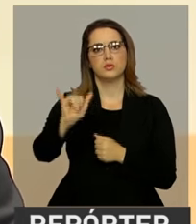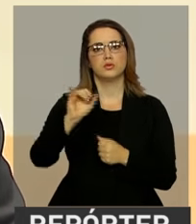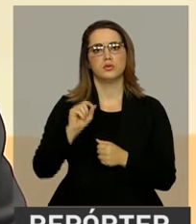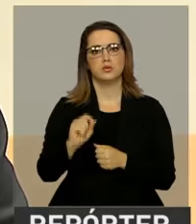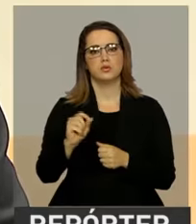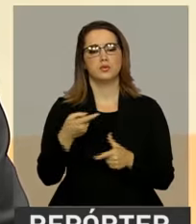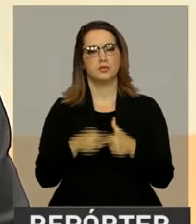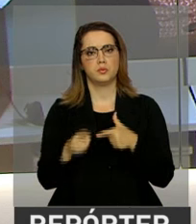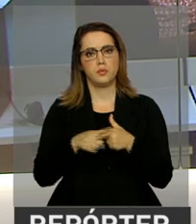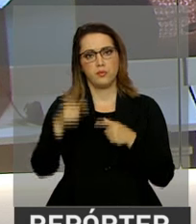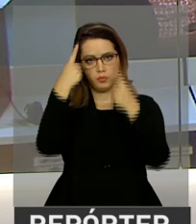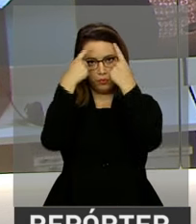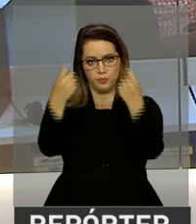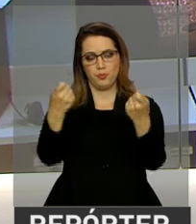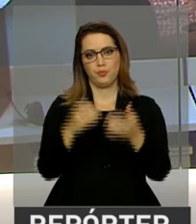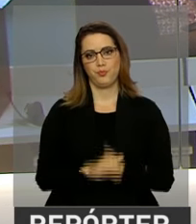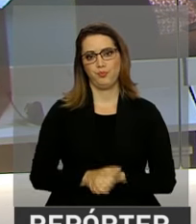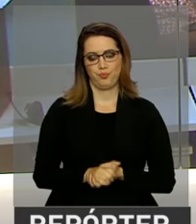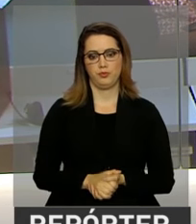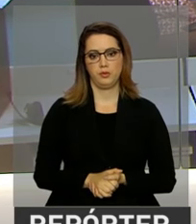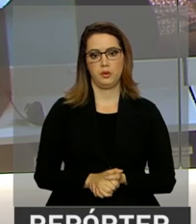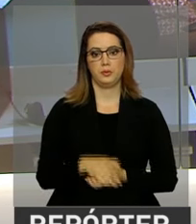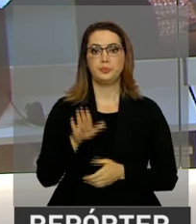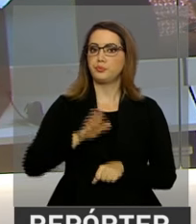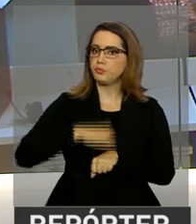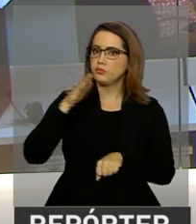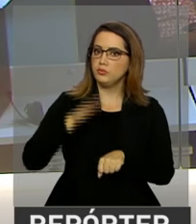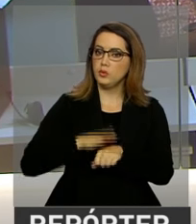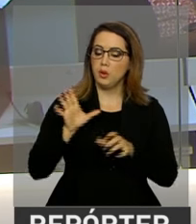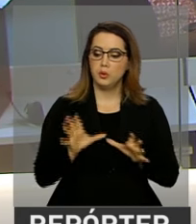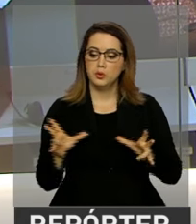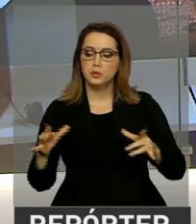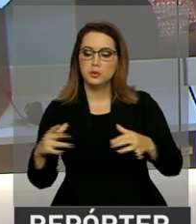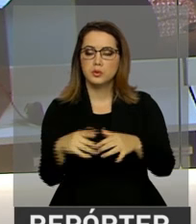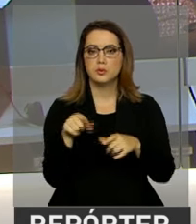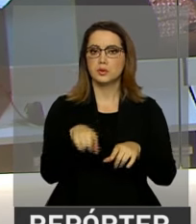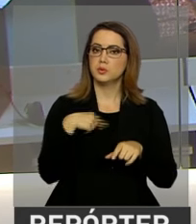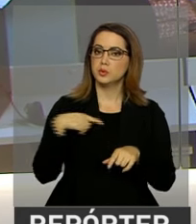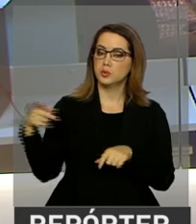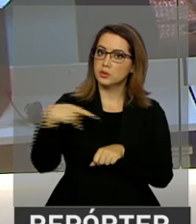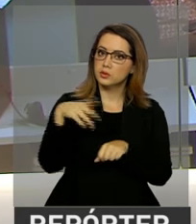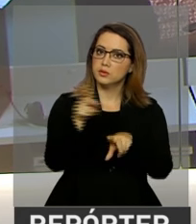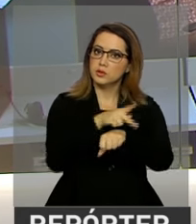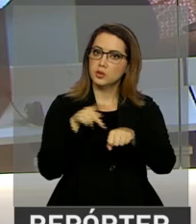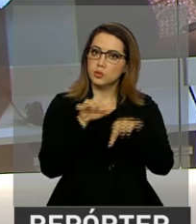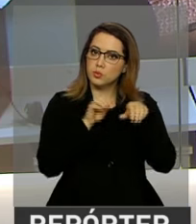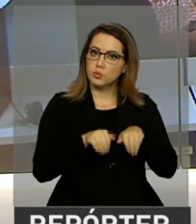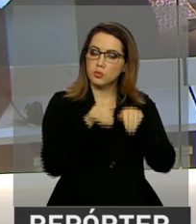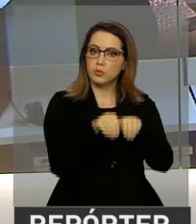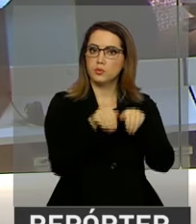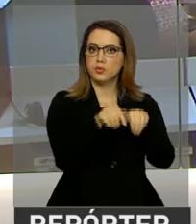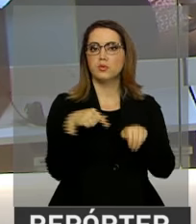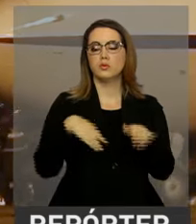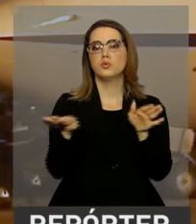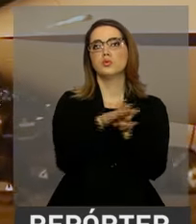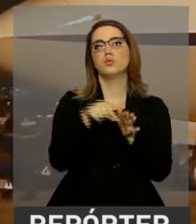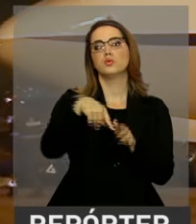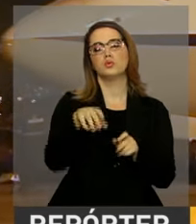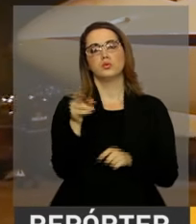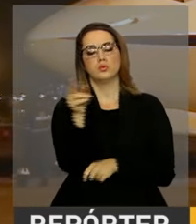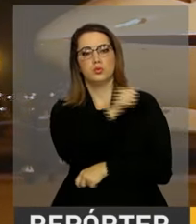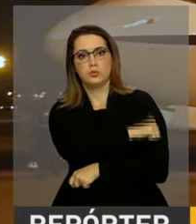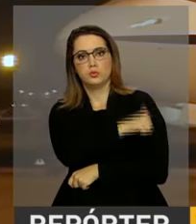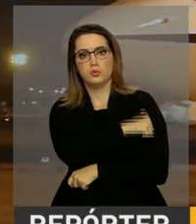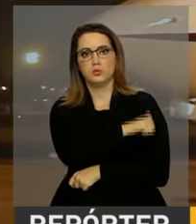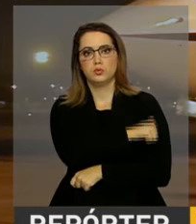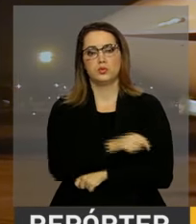à criminalidade. E mais integrantes da comitiva da Austrália chegaram à cidade do Rio de Janeiro. Eles